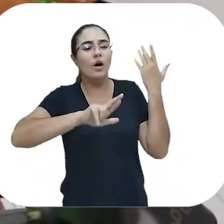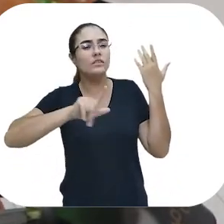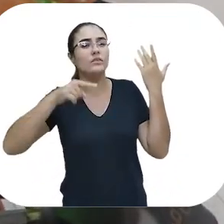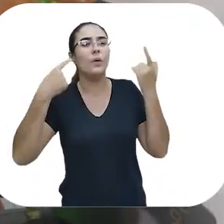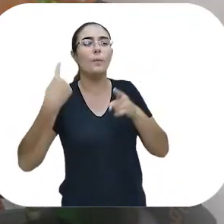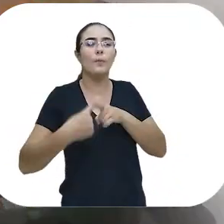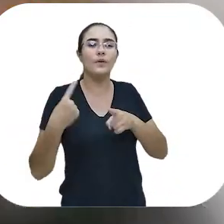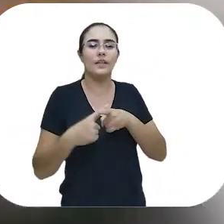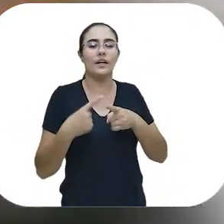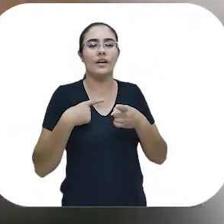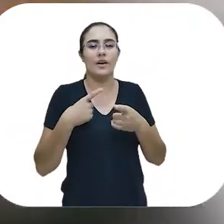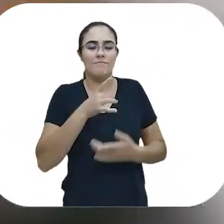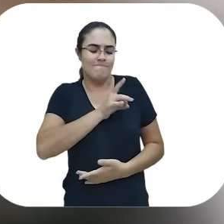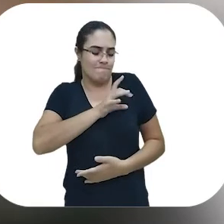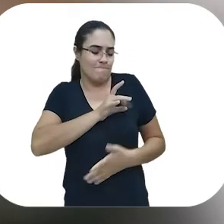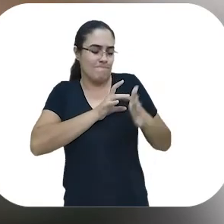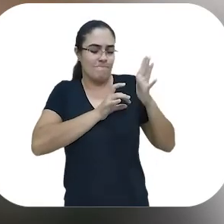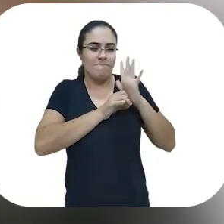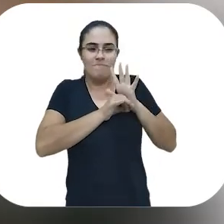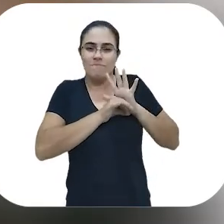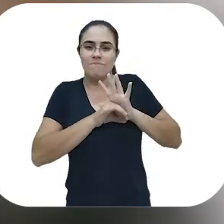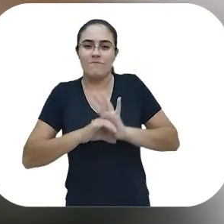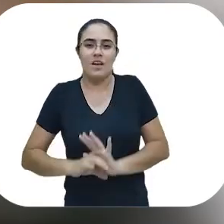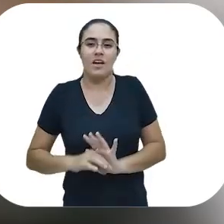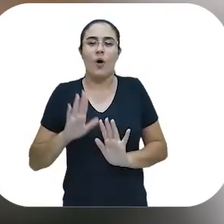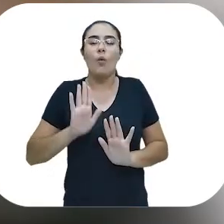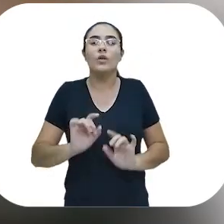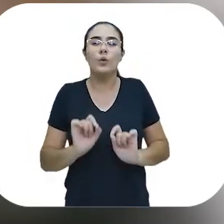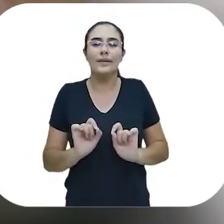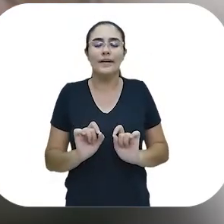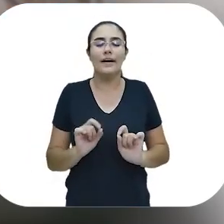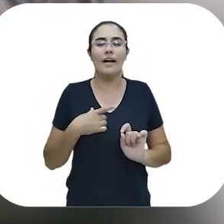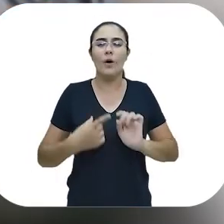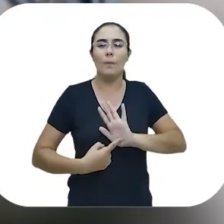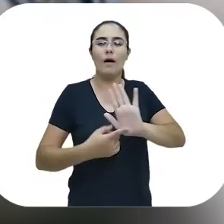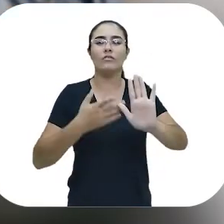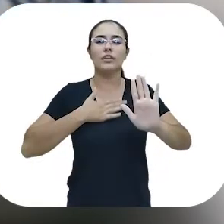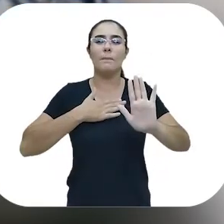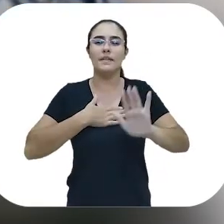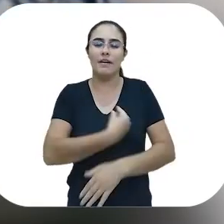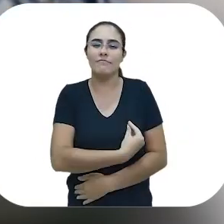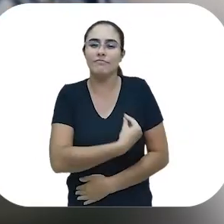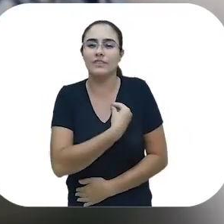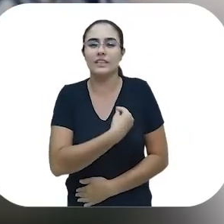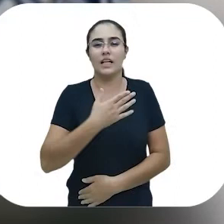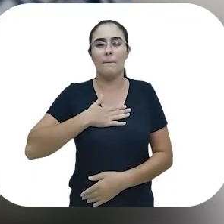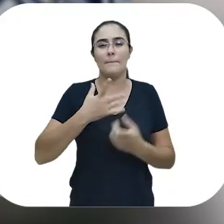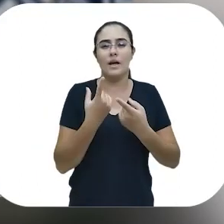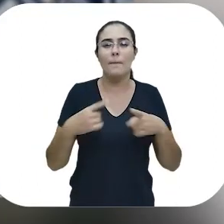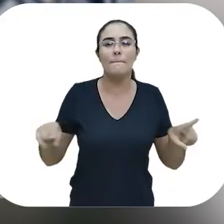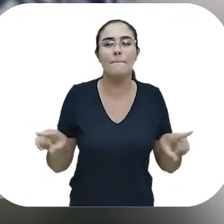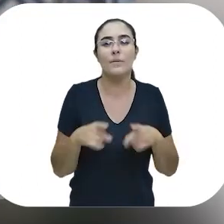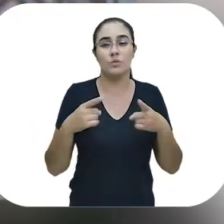o medo, né, de mostrar a minha cara, de mostrar a minha música, e, enfim, de se desapegar um